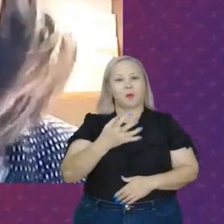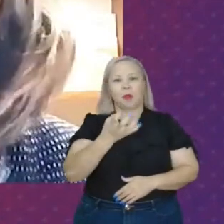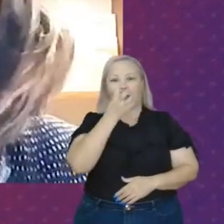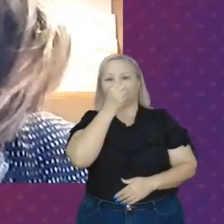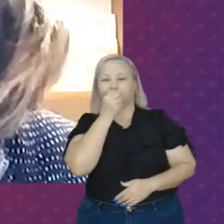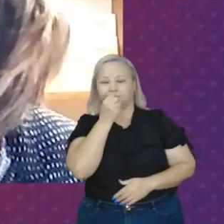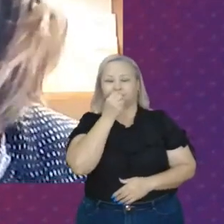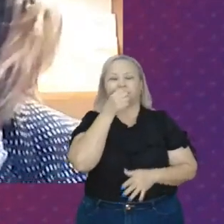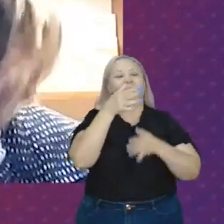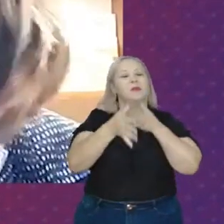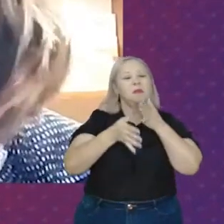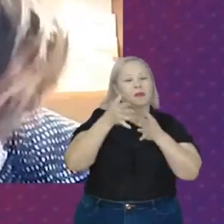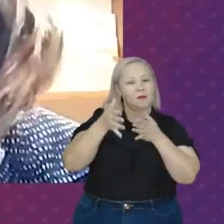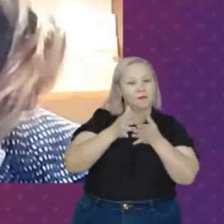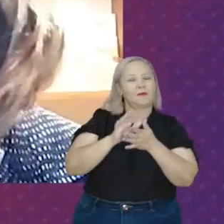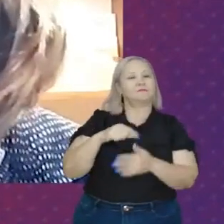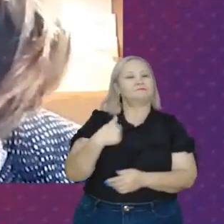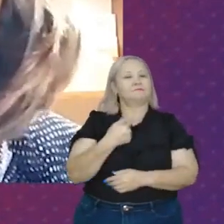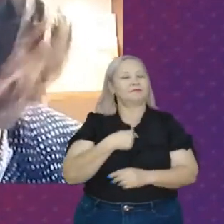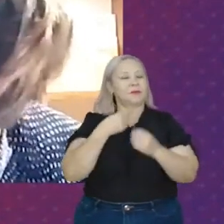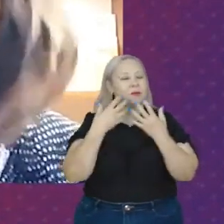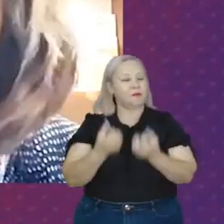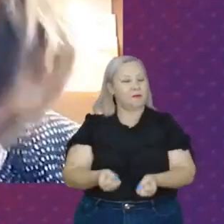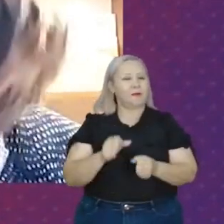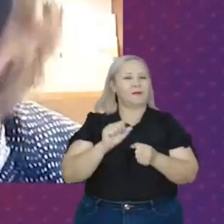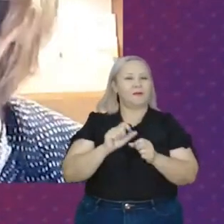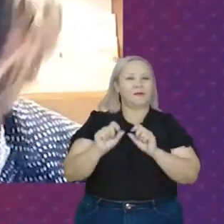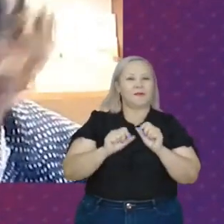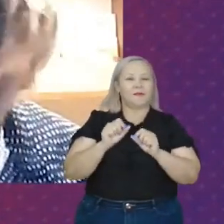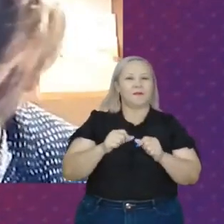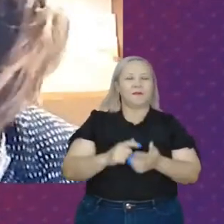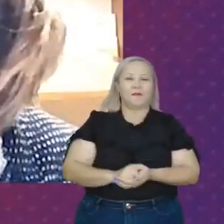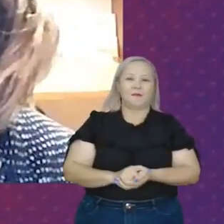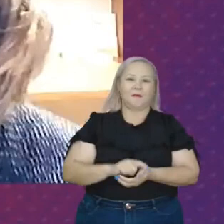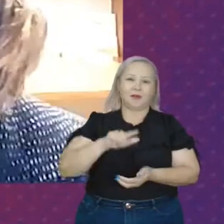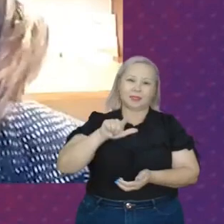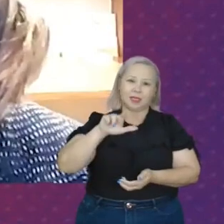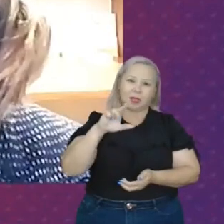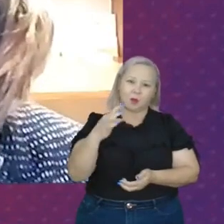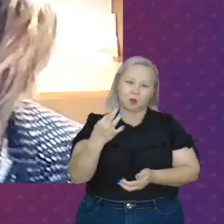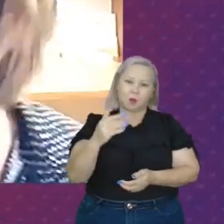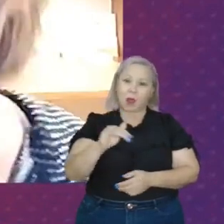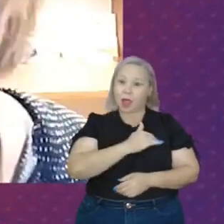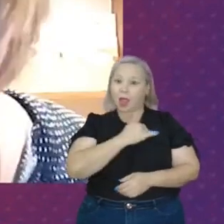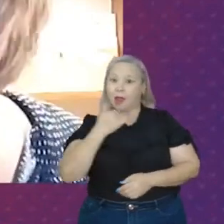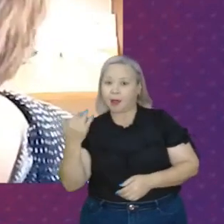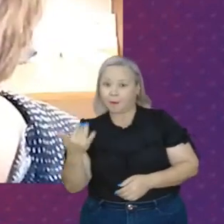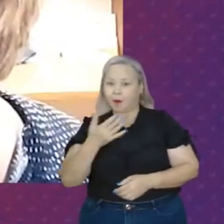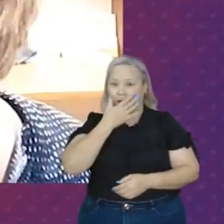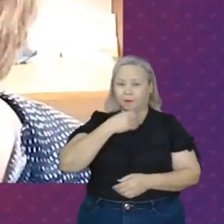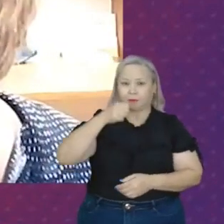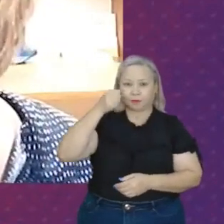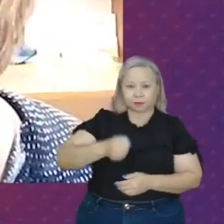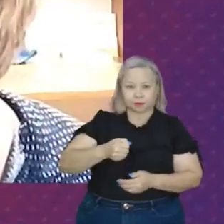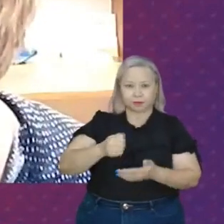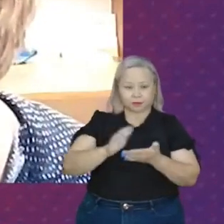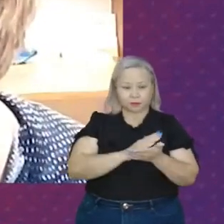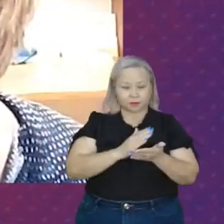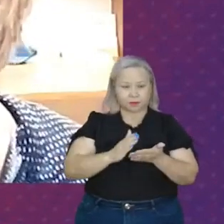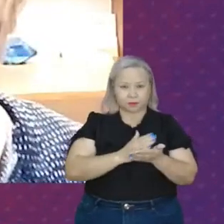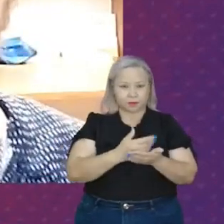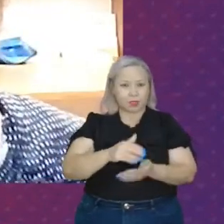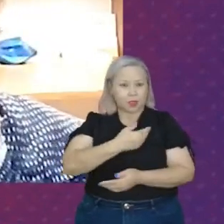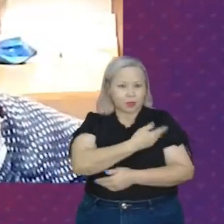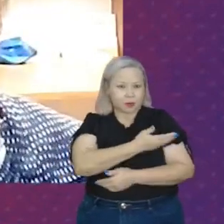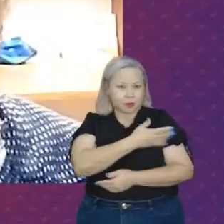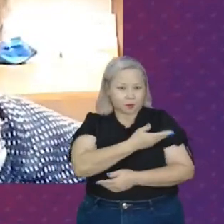vamos dizer que nós vamos fazer o luto do sexismo, do machismo e da misoginia neste